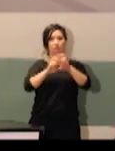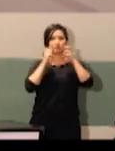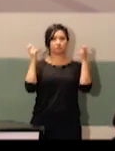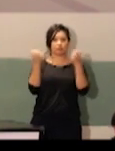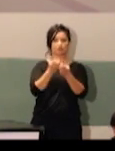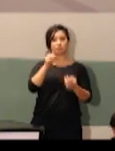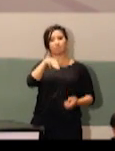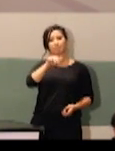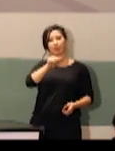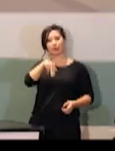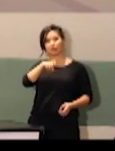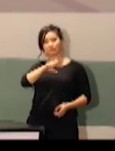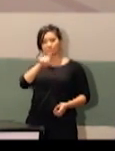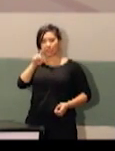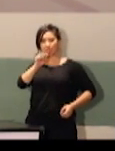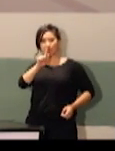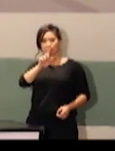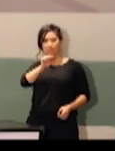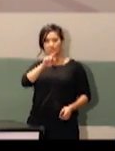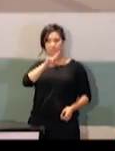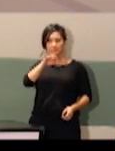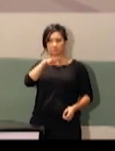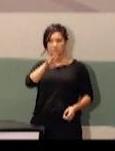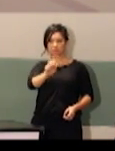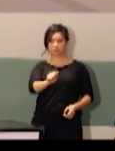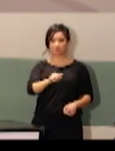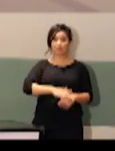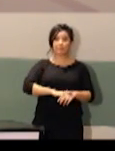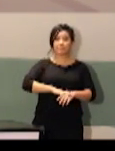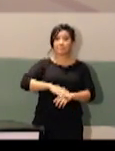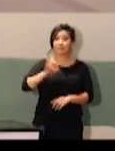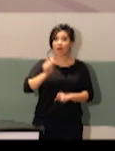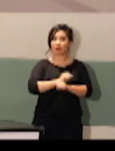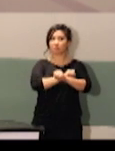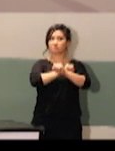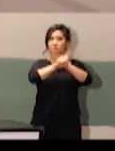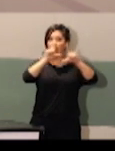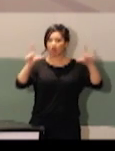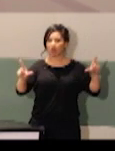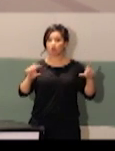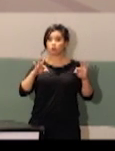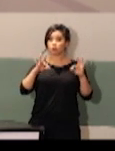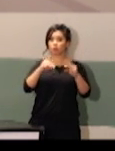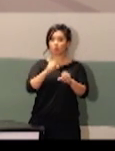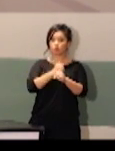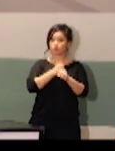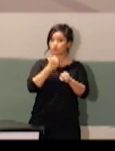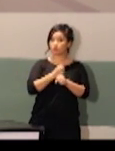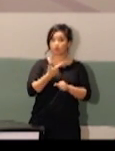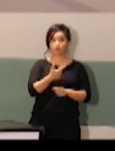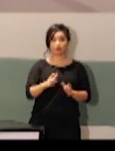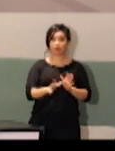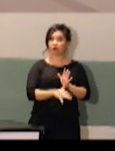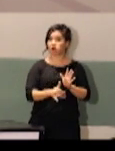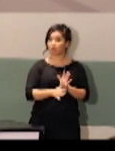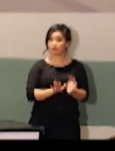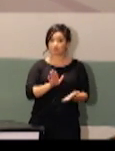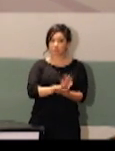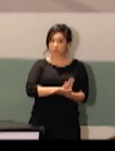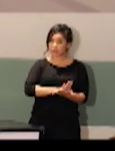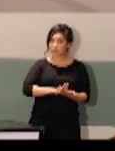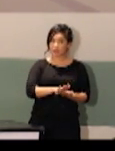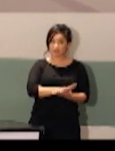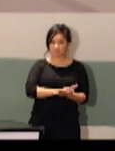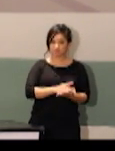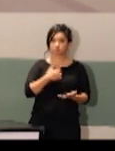o estádio mais transparente de todos os construídos aqui. Quero dizer para você que, no nosso governo,